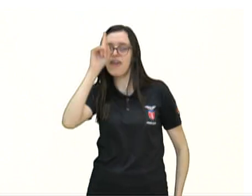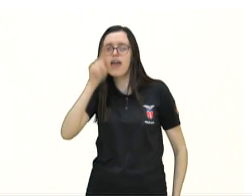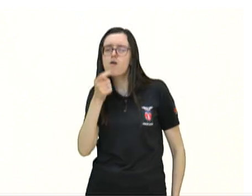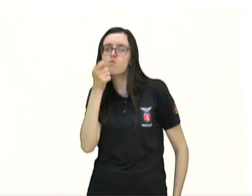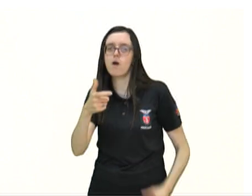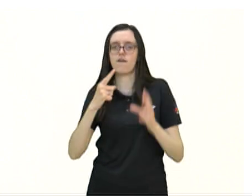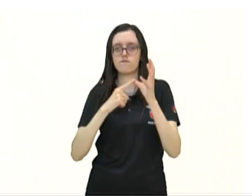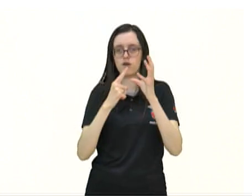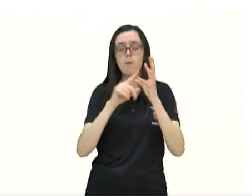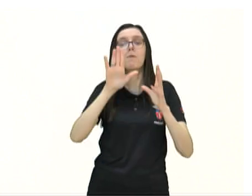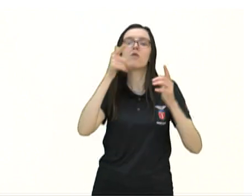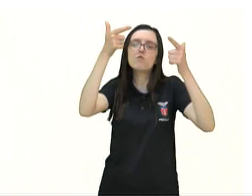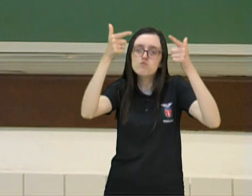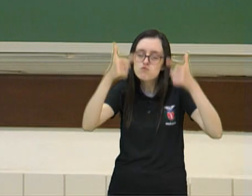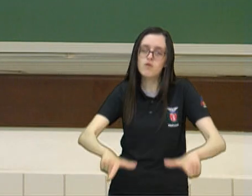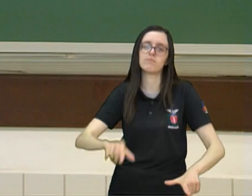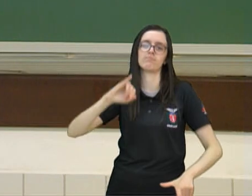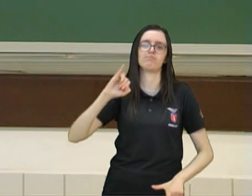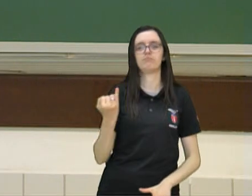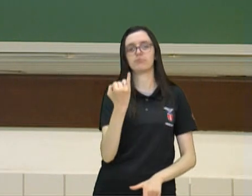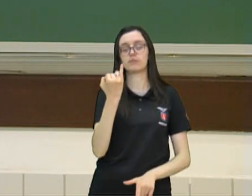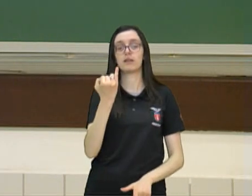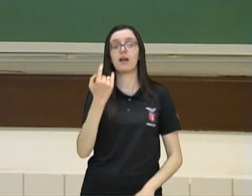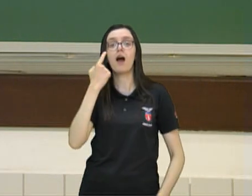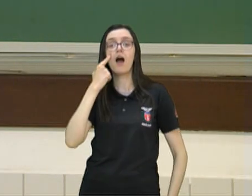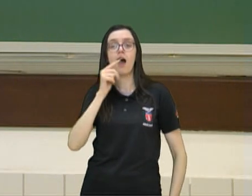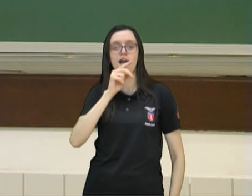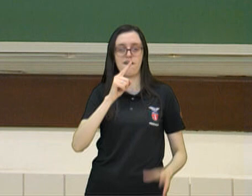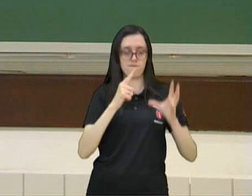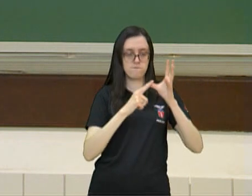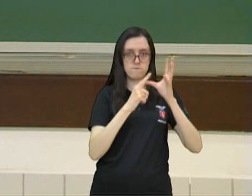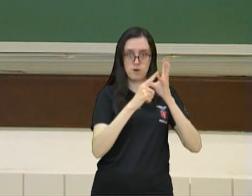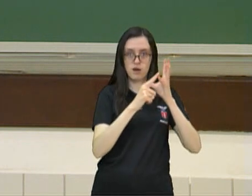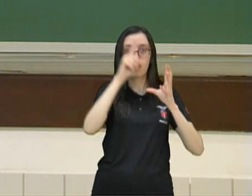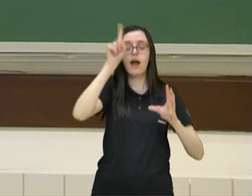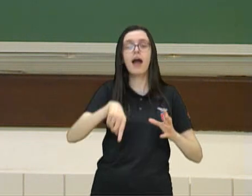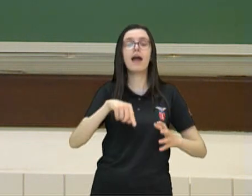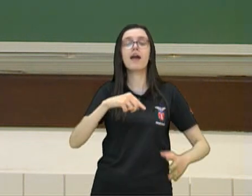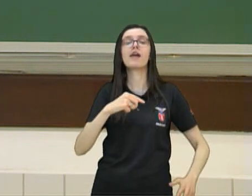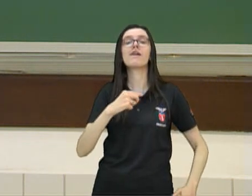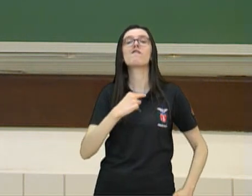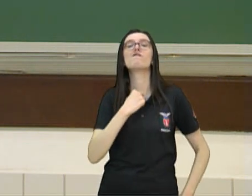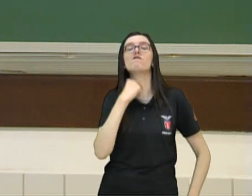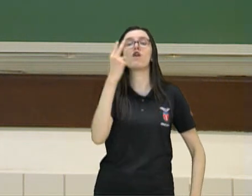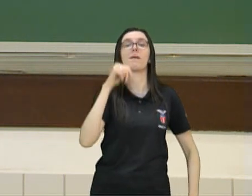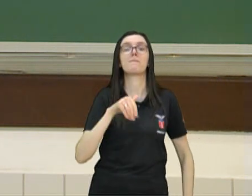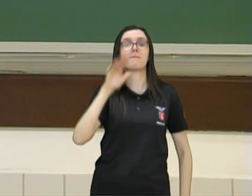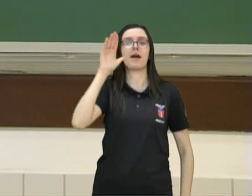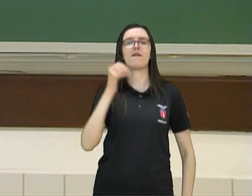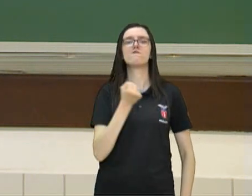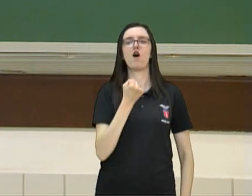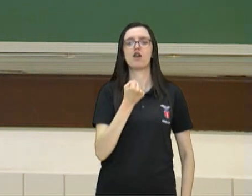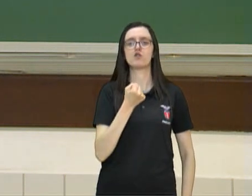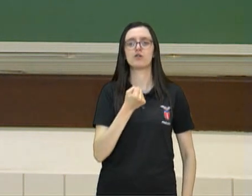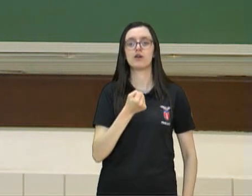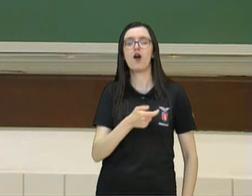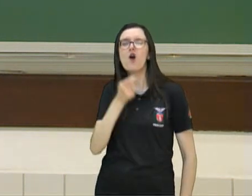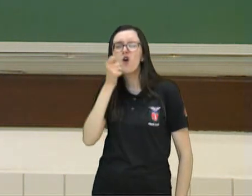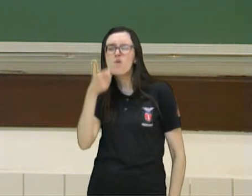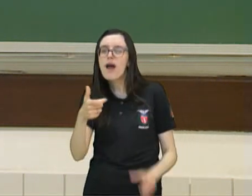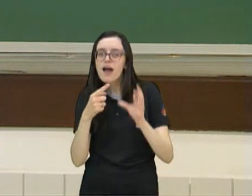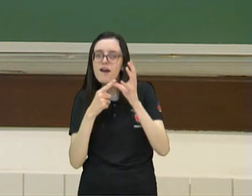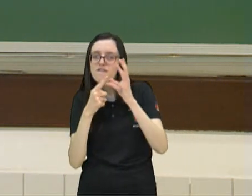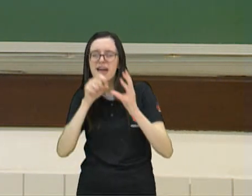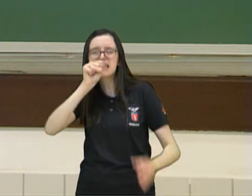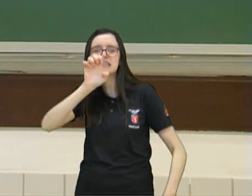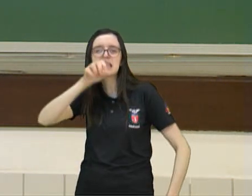Só para reforçar mais uma vez, a vogal é aquela que você pronuncia mais forte. A semivogal você pronuncia mais